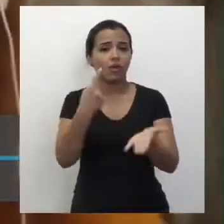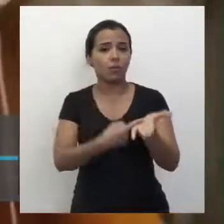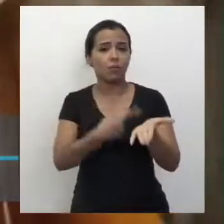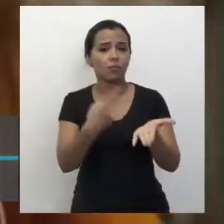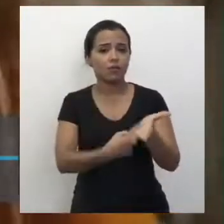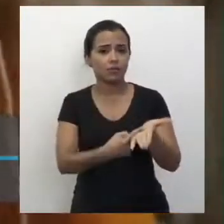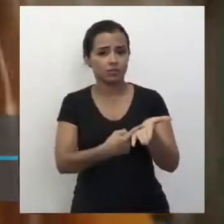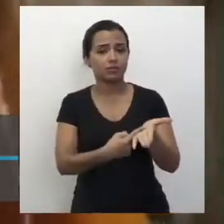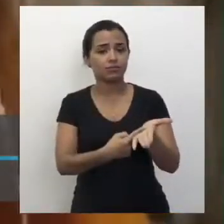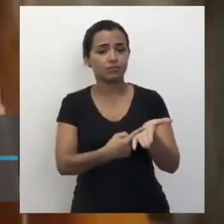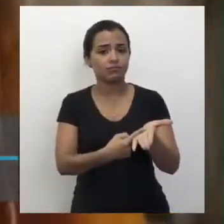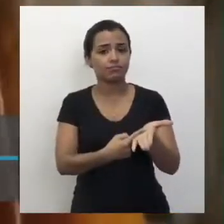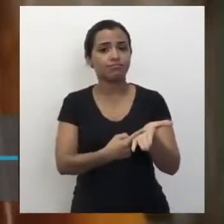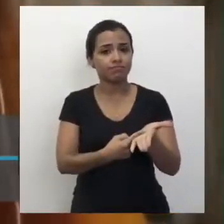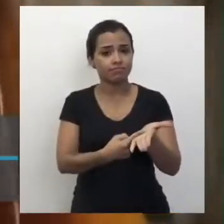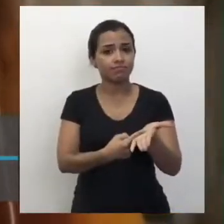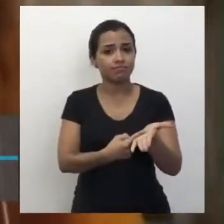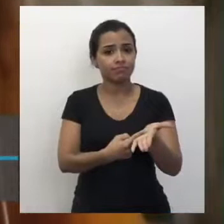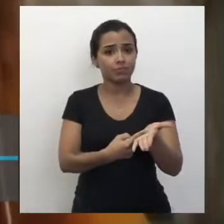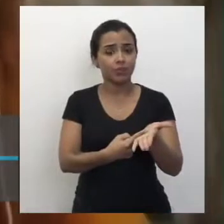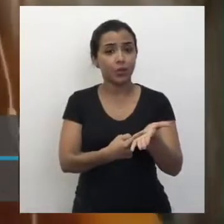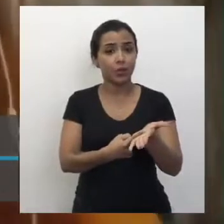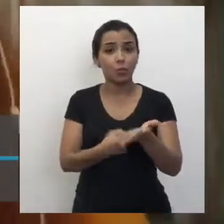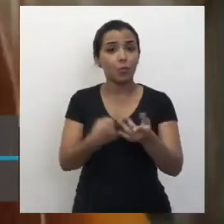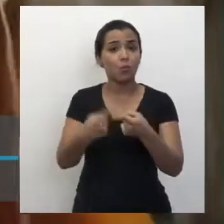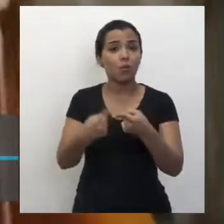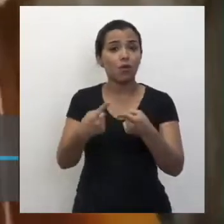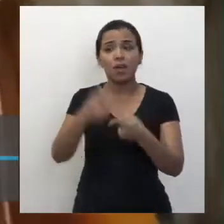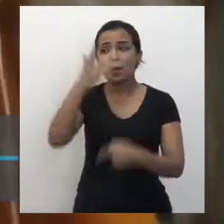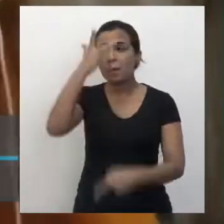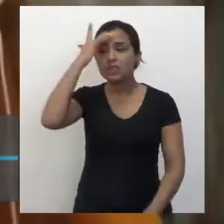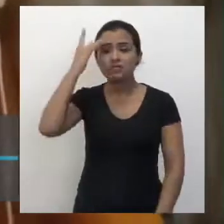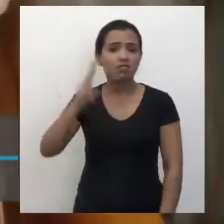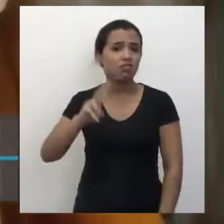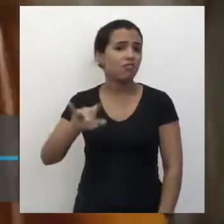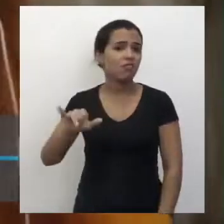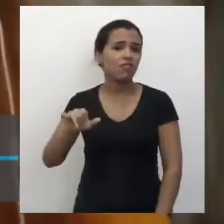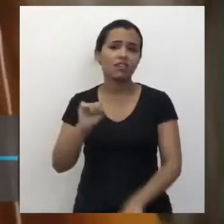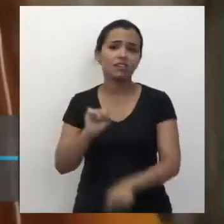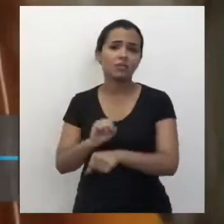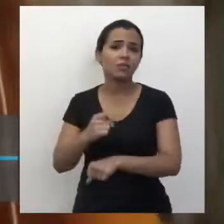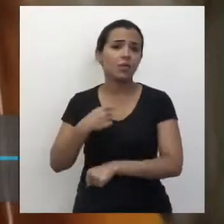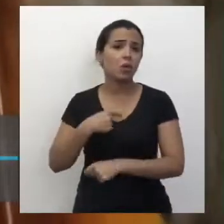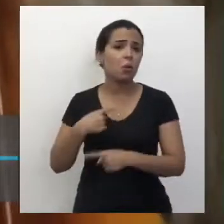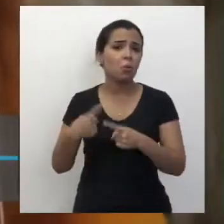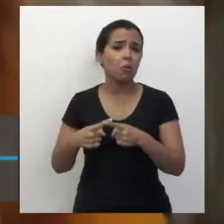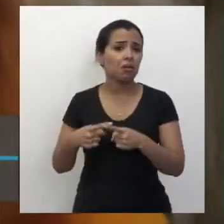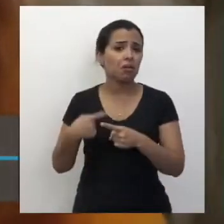pessoas não podem contar comigo, porque eu não cumpro os combinados.